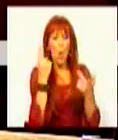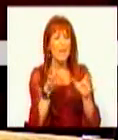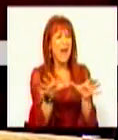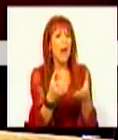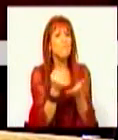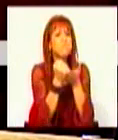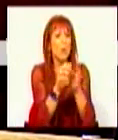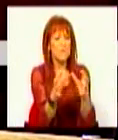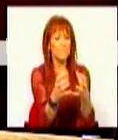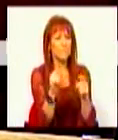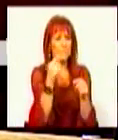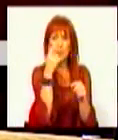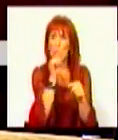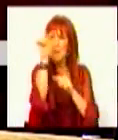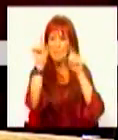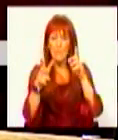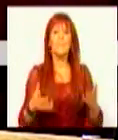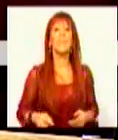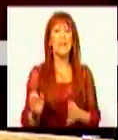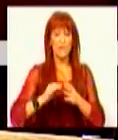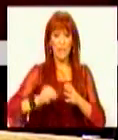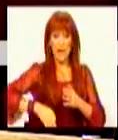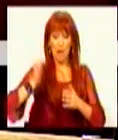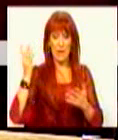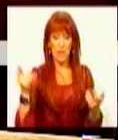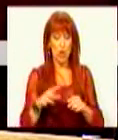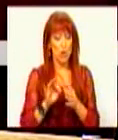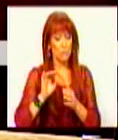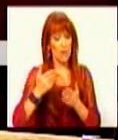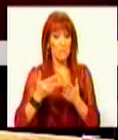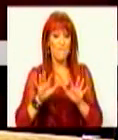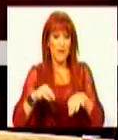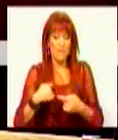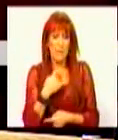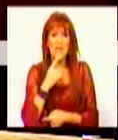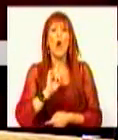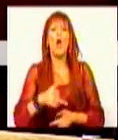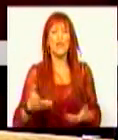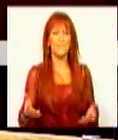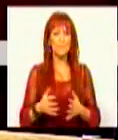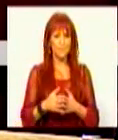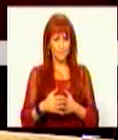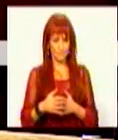de criar essa bolsa. E, finalmente, uma nota final para dizer o seguinte.